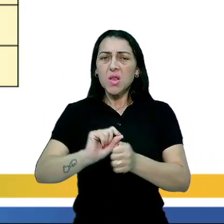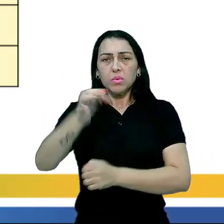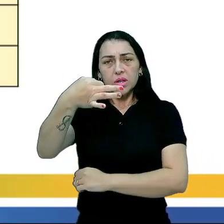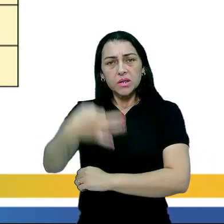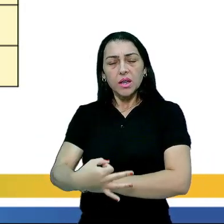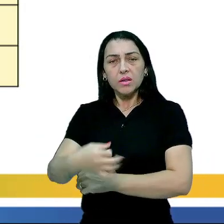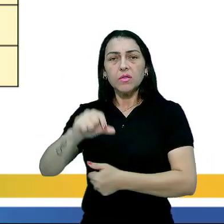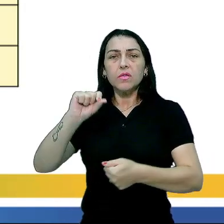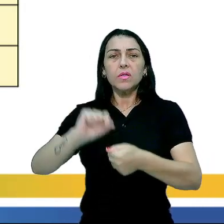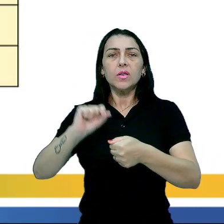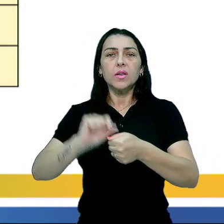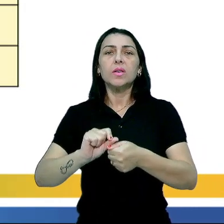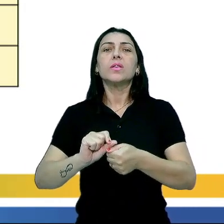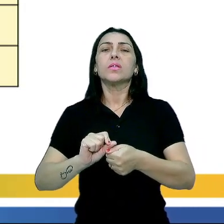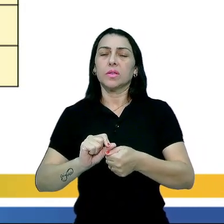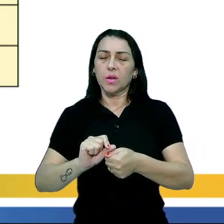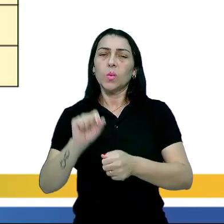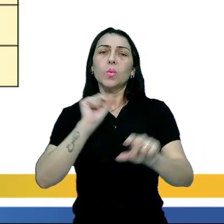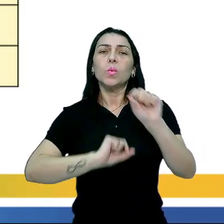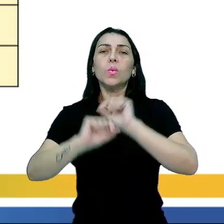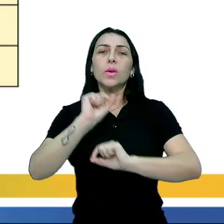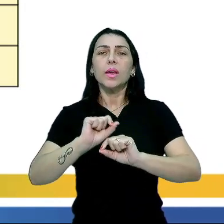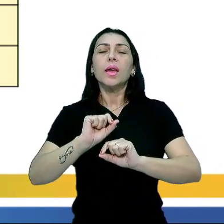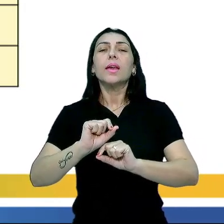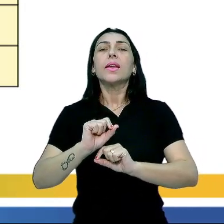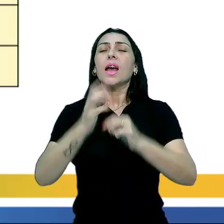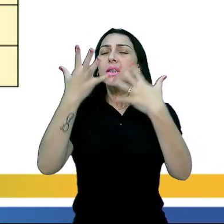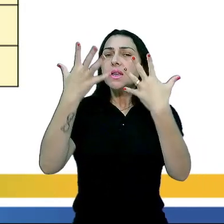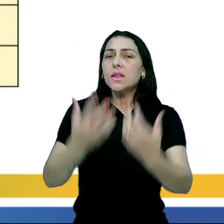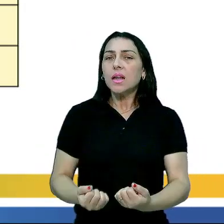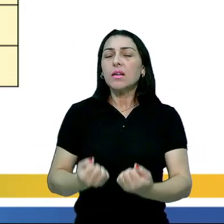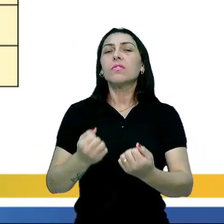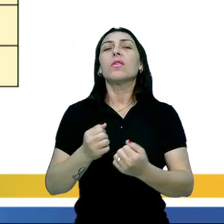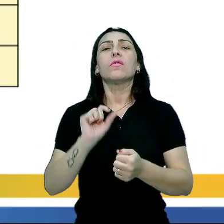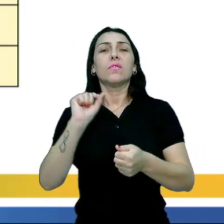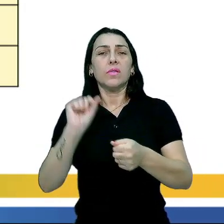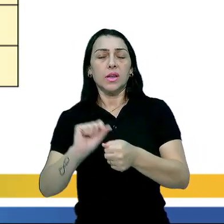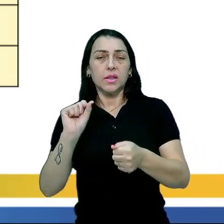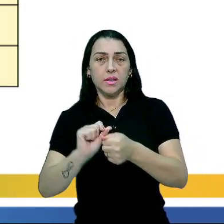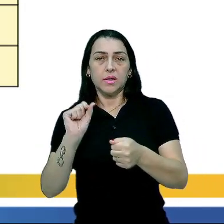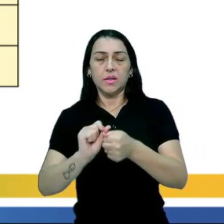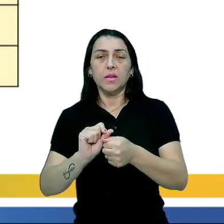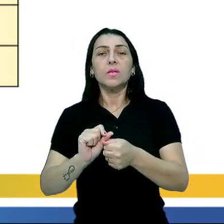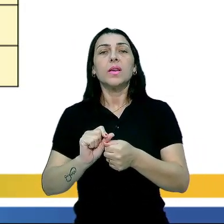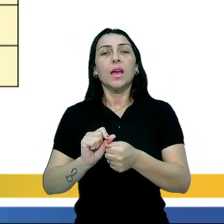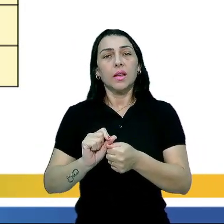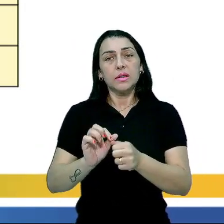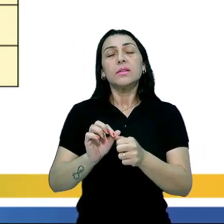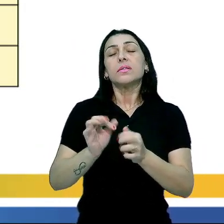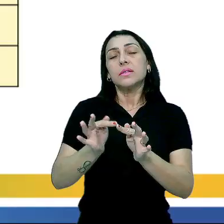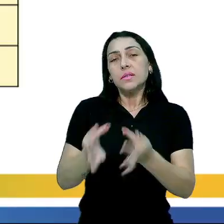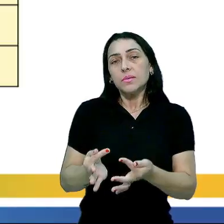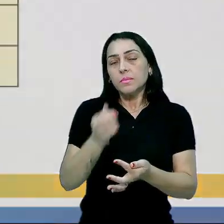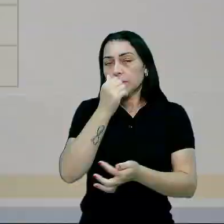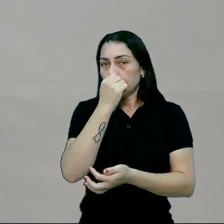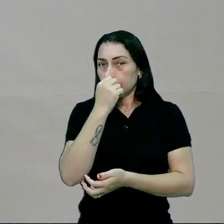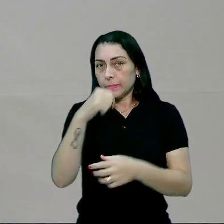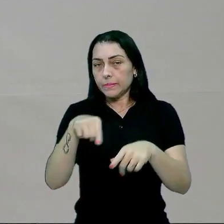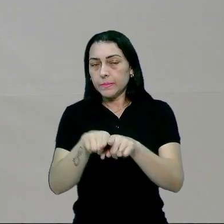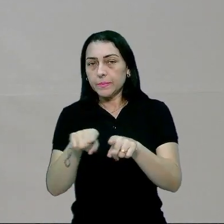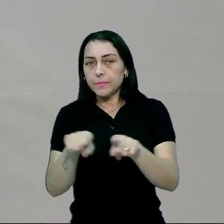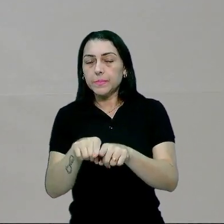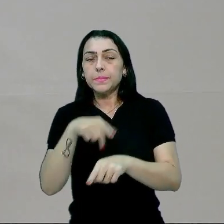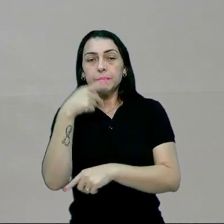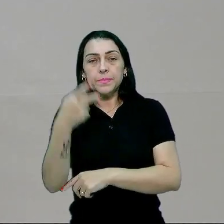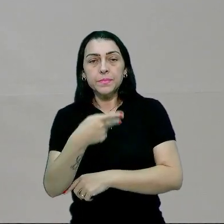certo, fazer o que é justo, fazer aquilo que é aceitável, fazer aquilo que é comum. Então, eu estava